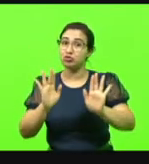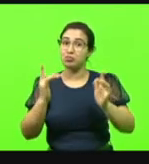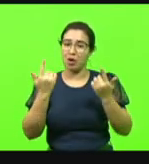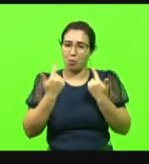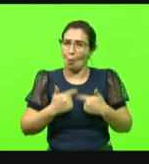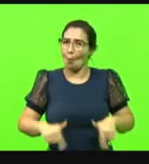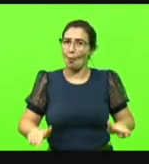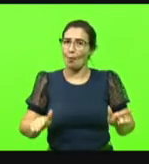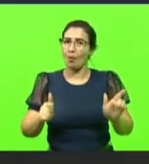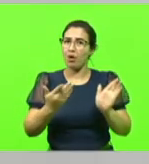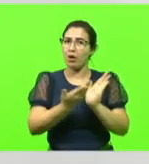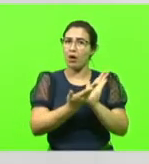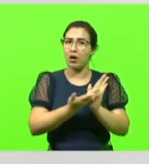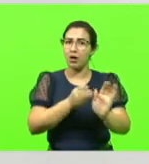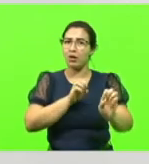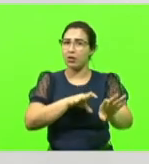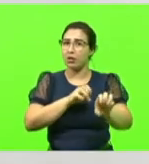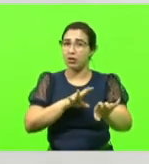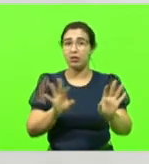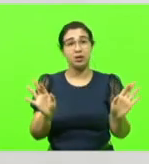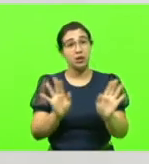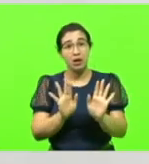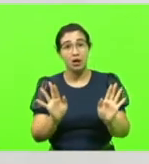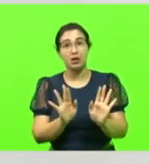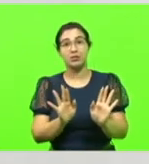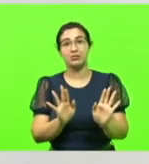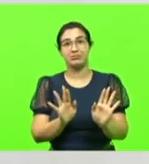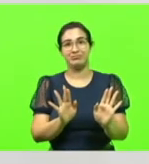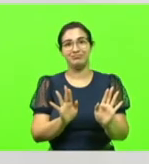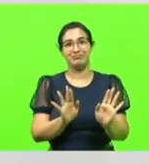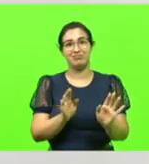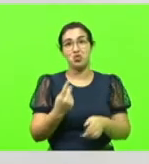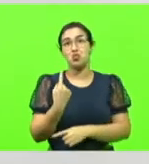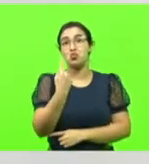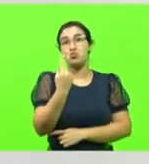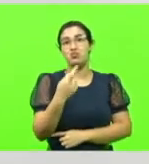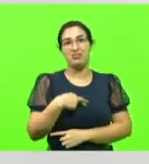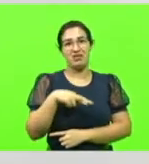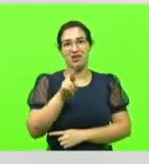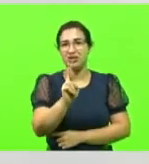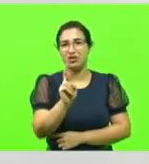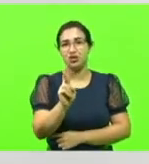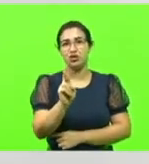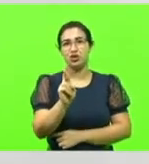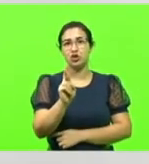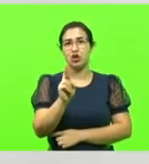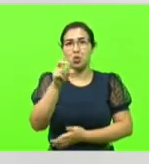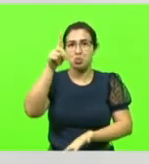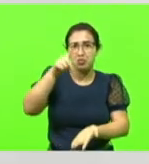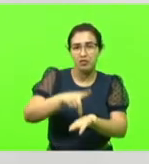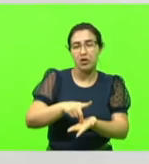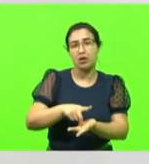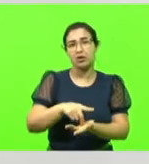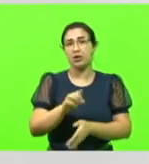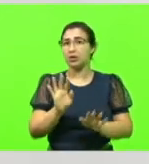Laico quer dizer que não existe uma religião oficial.